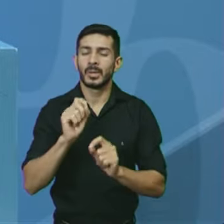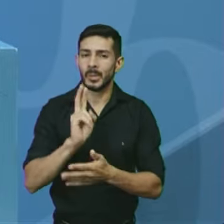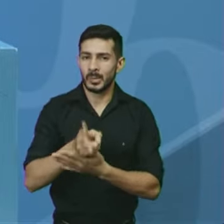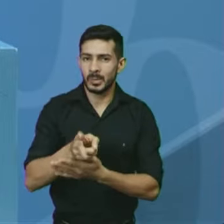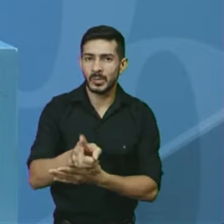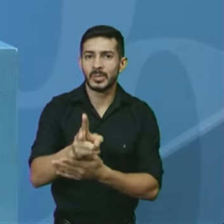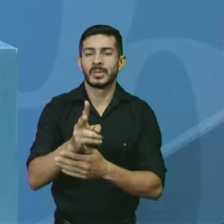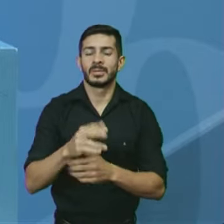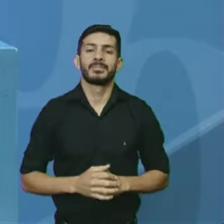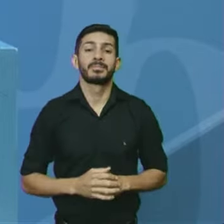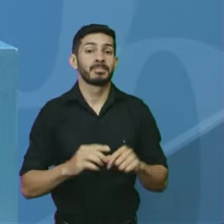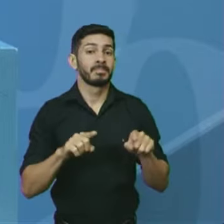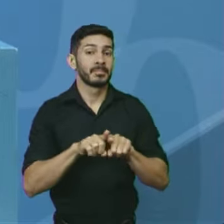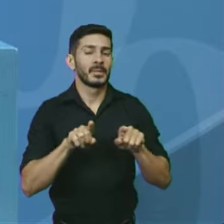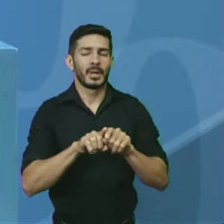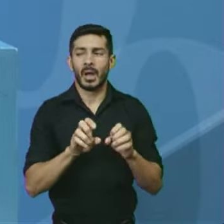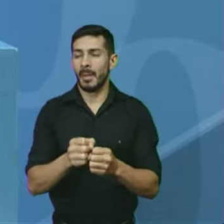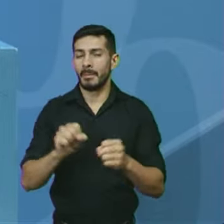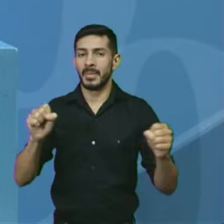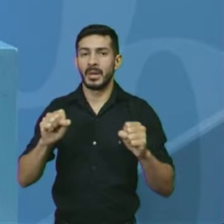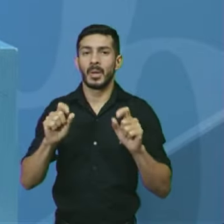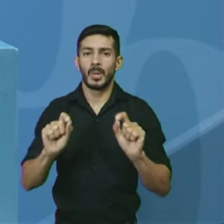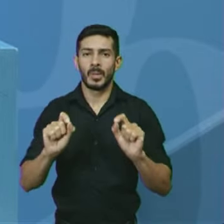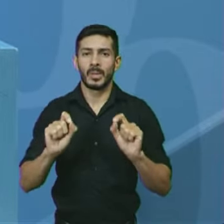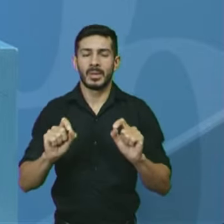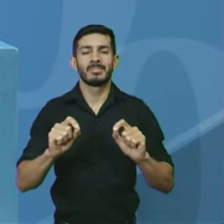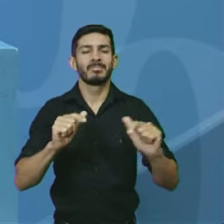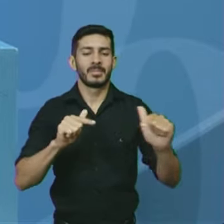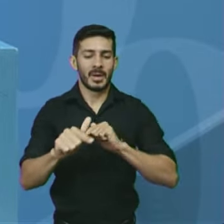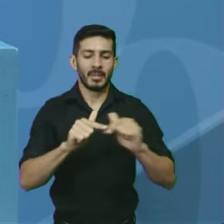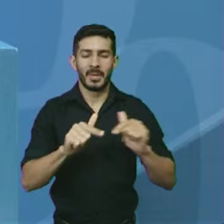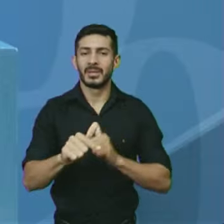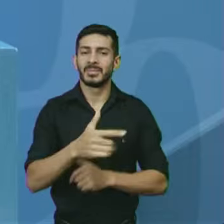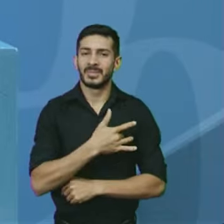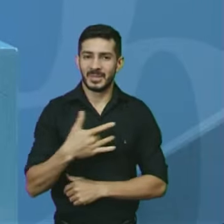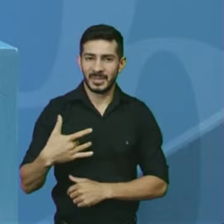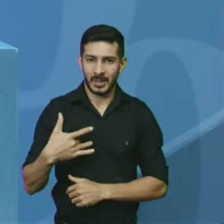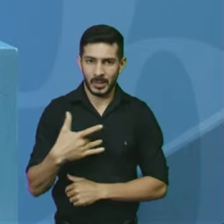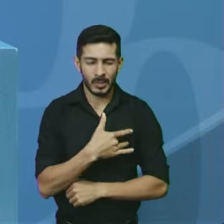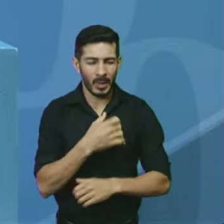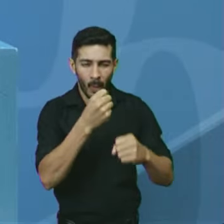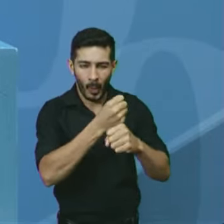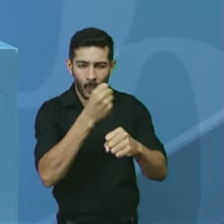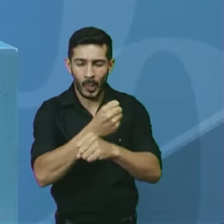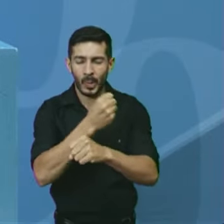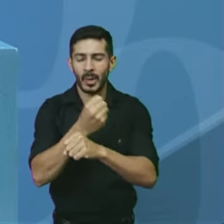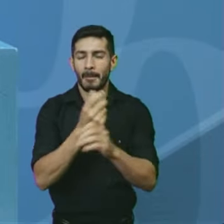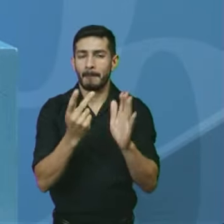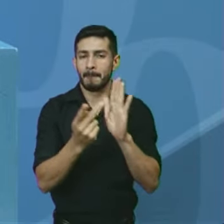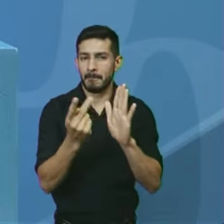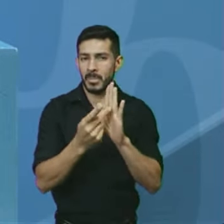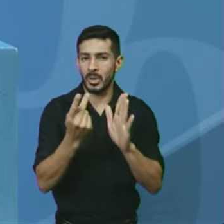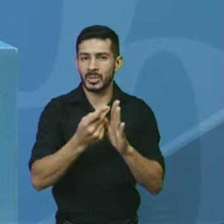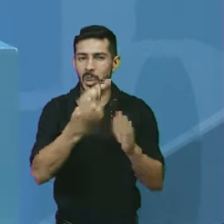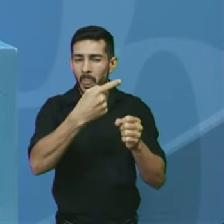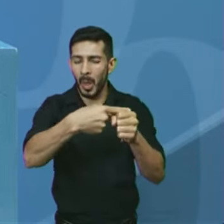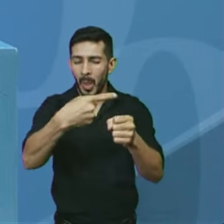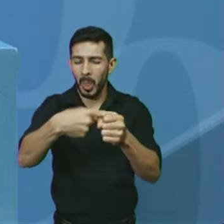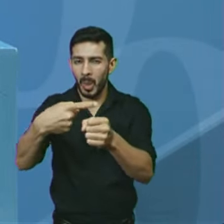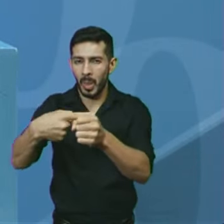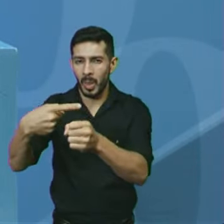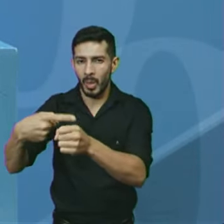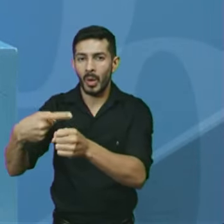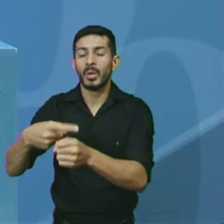mais e ampliando os nossos serviços de saúde com a construção dos postes de saúde da Encantada do Timbu lá do